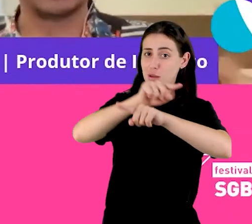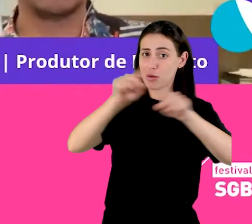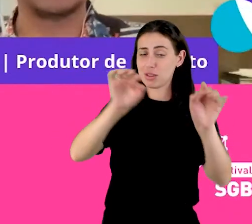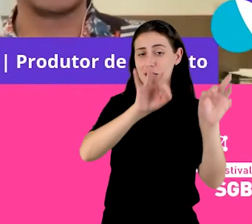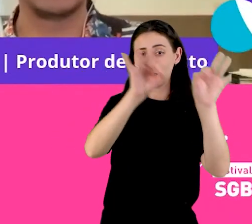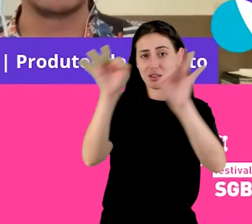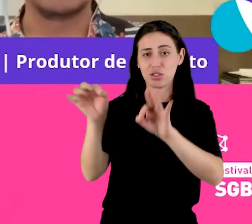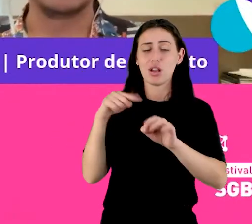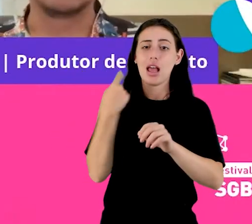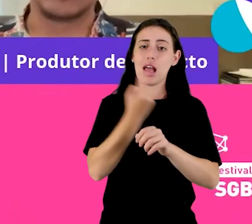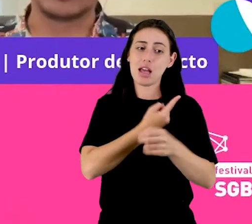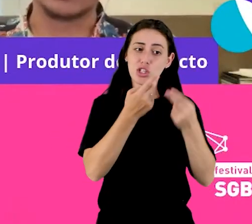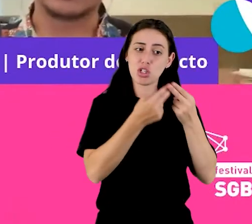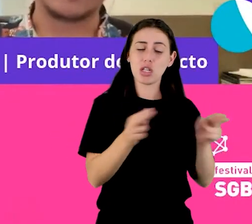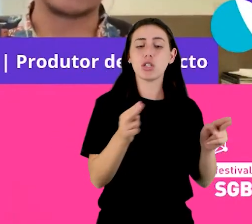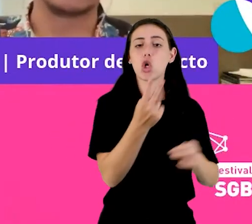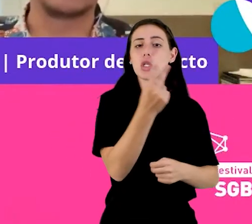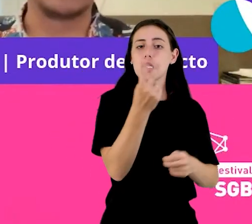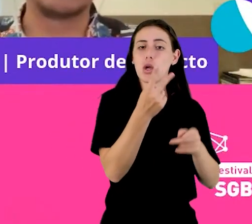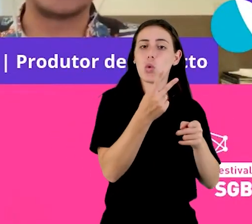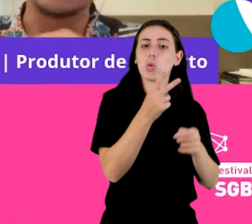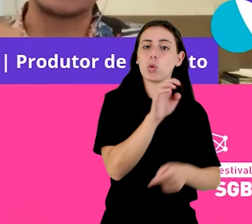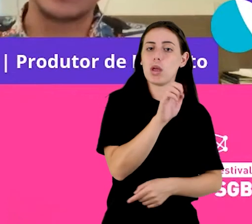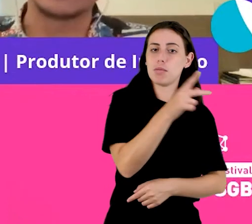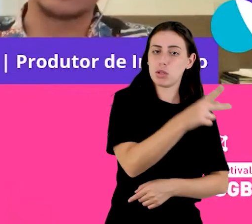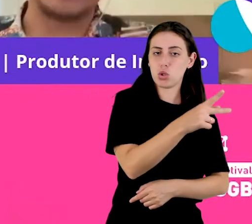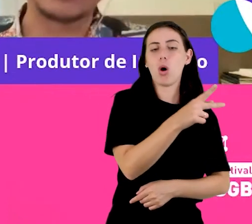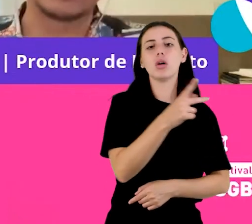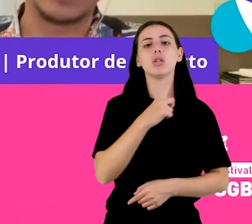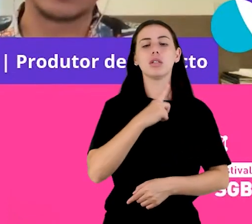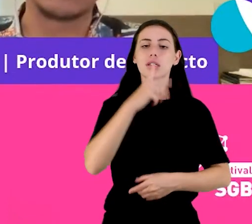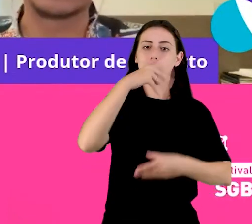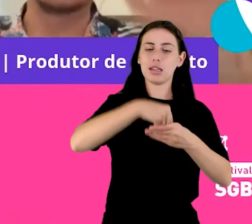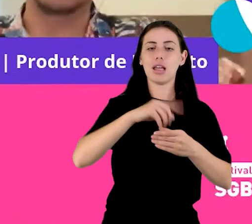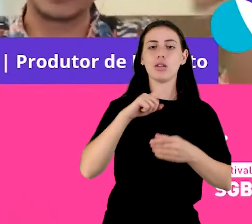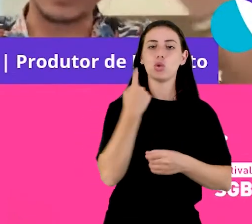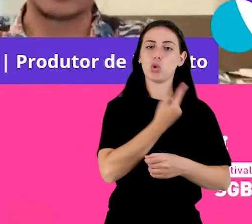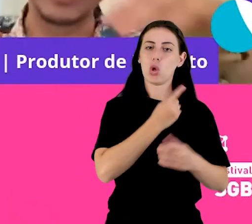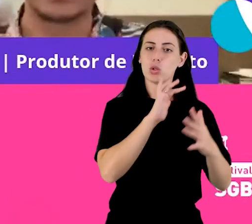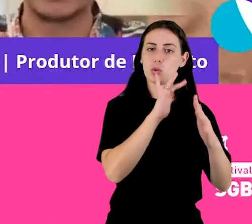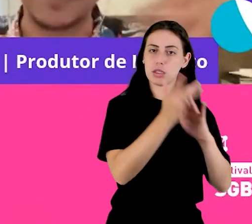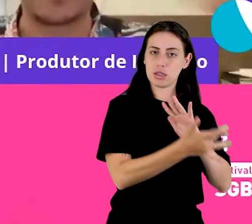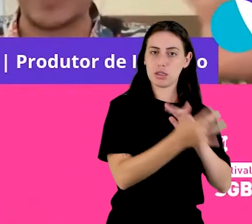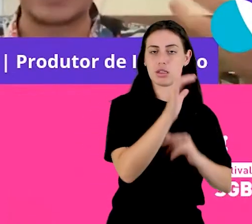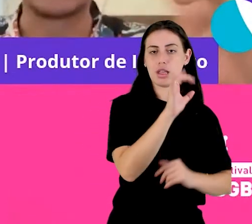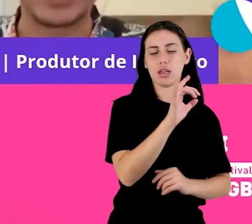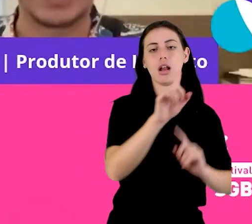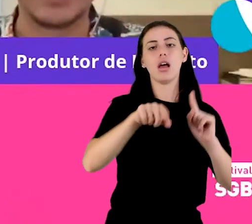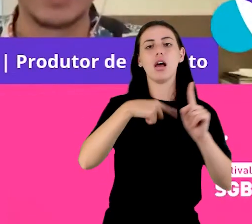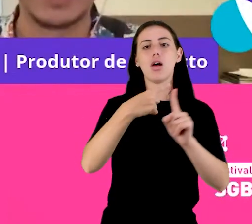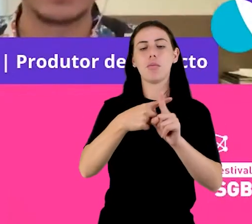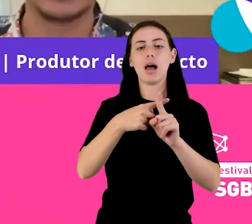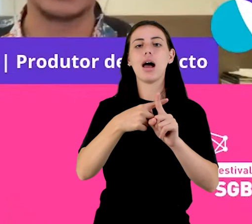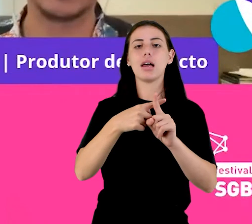disso para a câmera, e o Noah, que é o personagem do filme, fez os desenhos que são animados também, então entra um pouco de animaçõezinhas assim, meio para